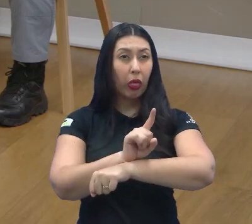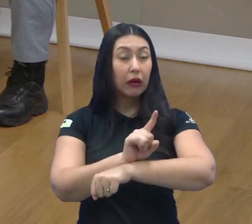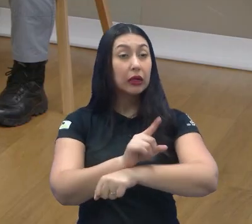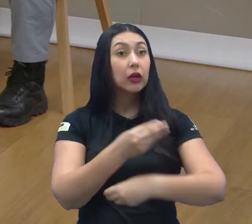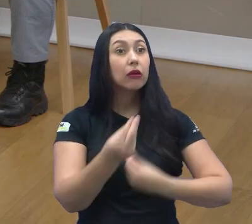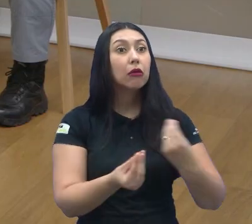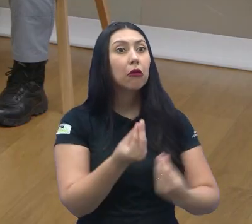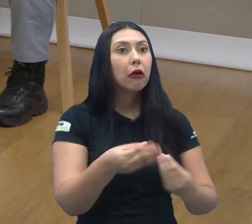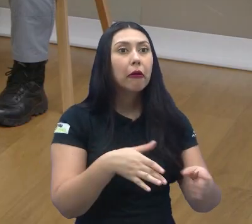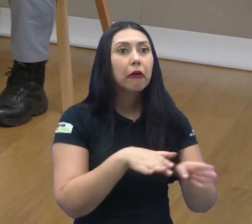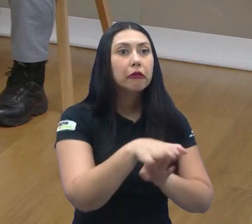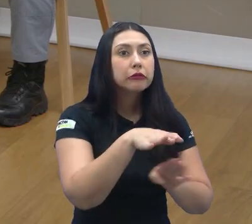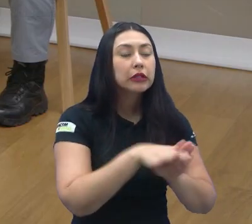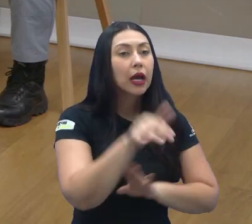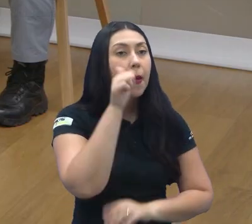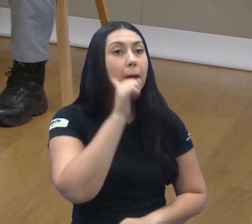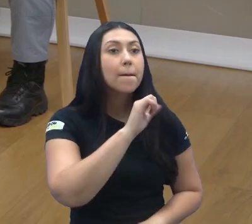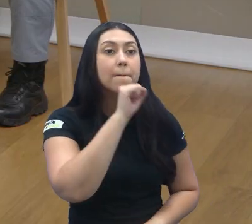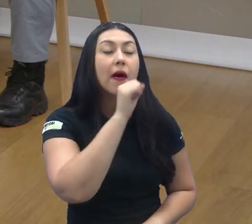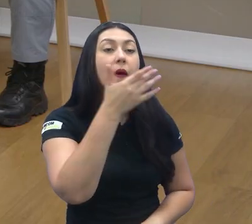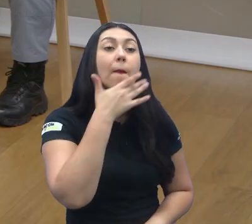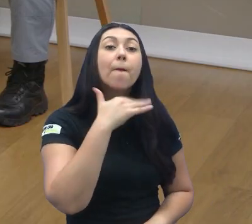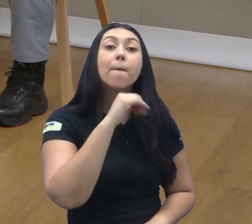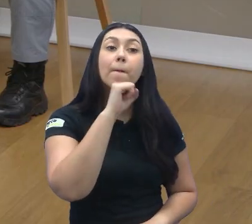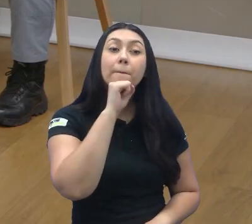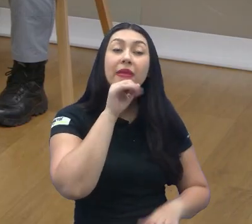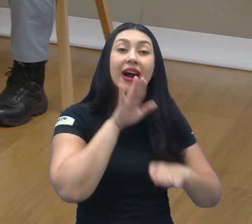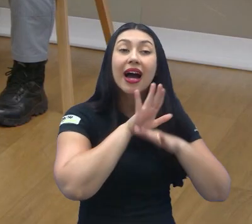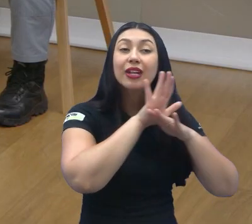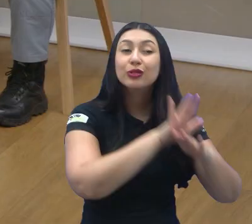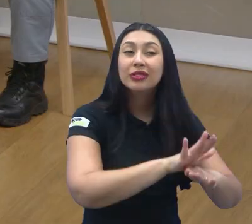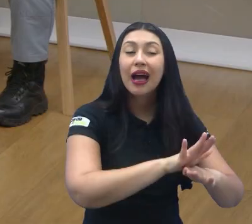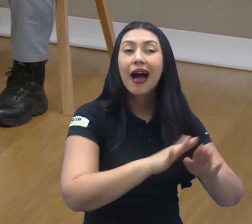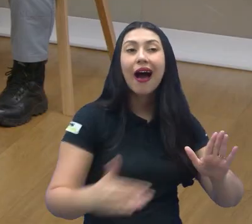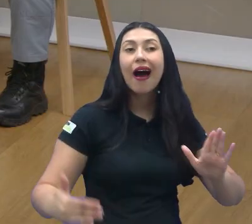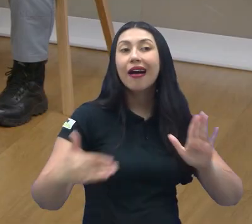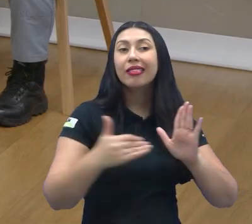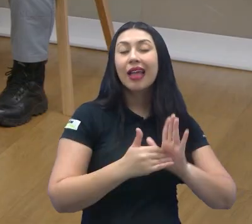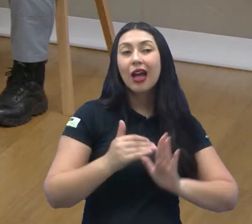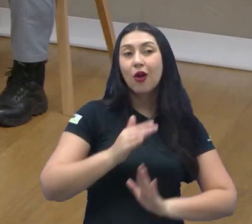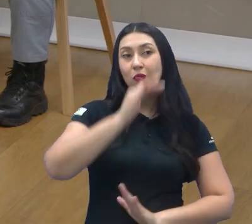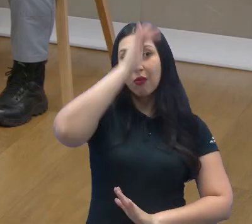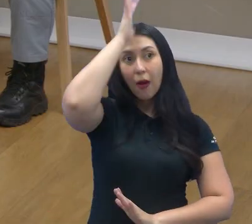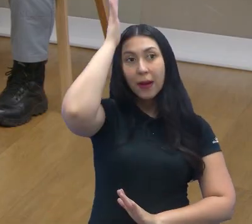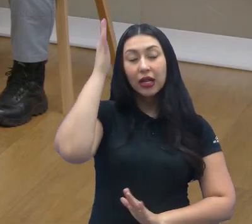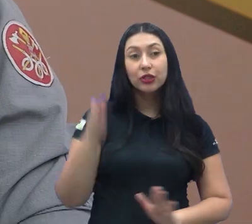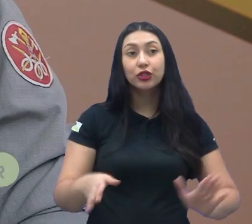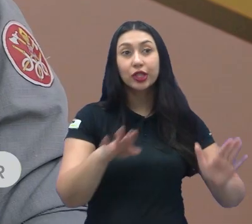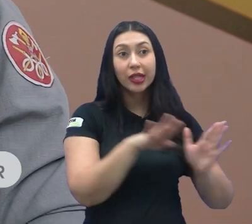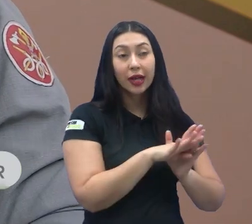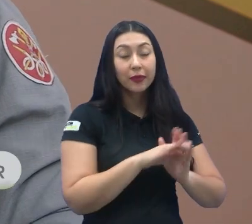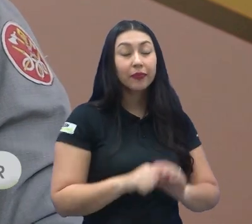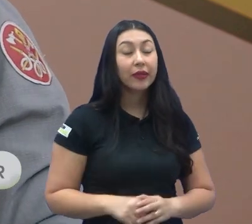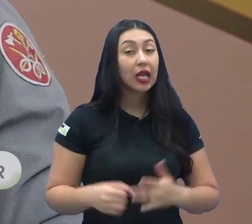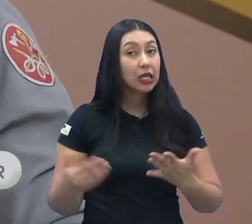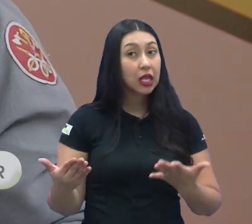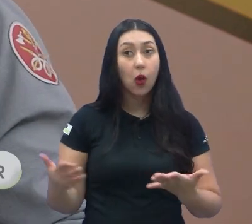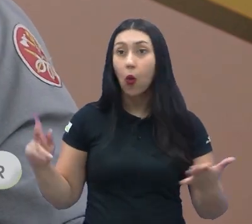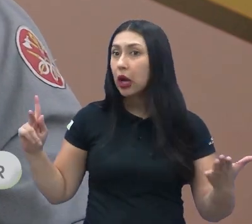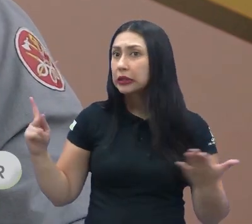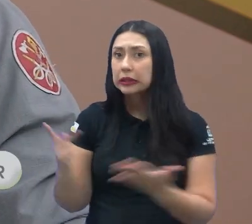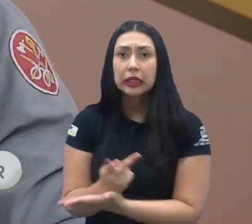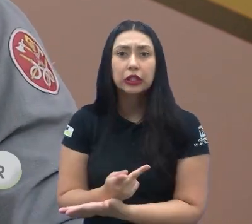os responsáveis ali para tomar as medidas até chegar no atendimento, de fato? Então, qualquer tipo de acidente, seja uma